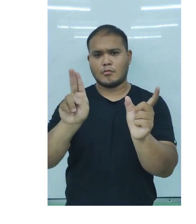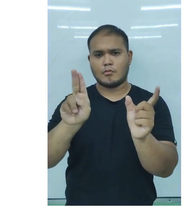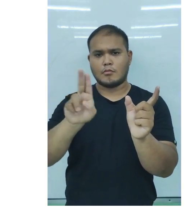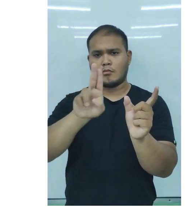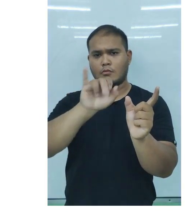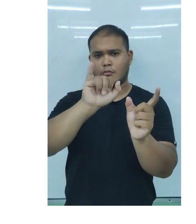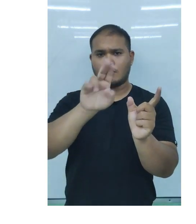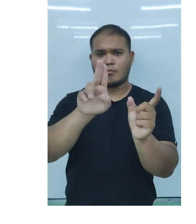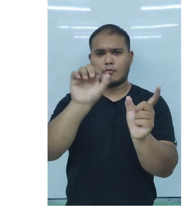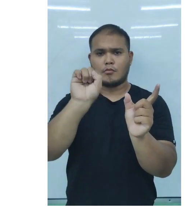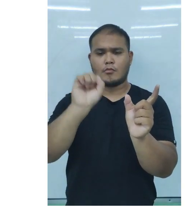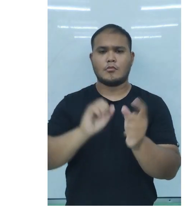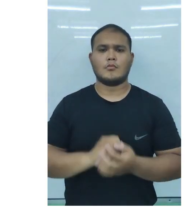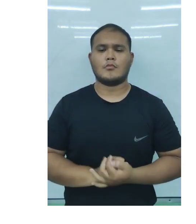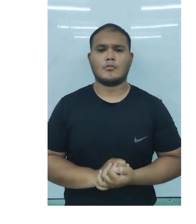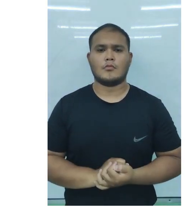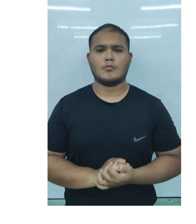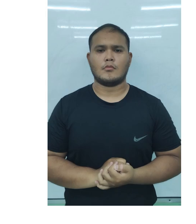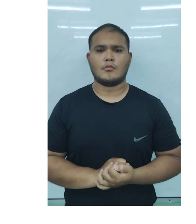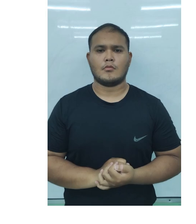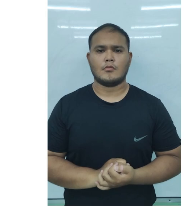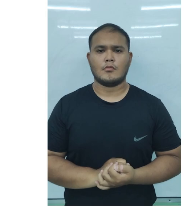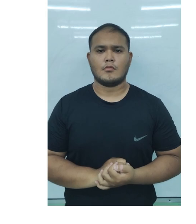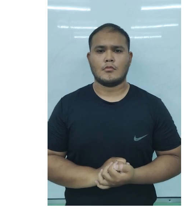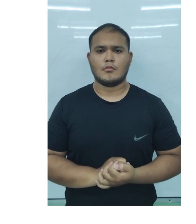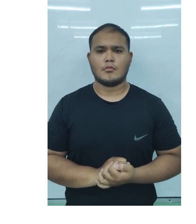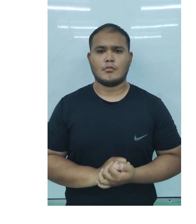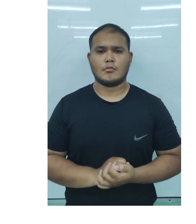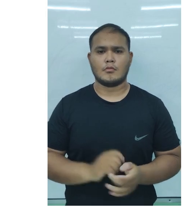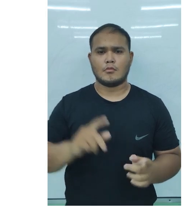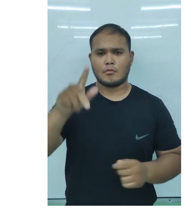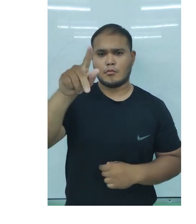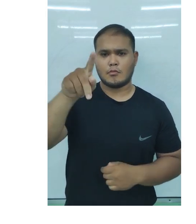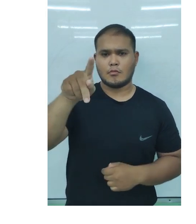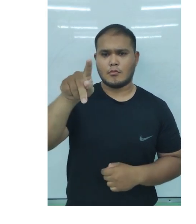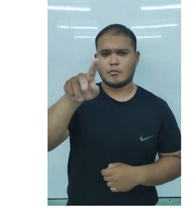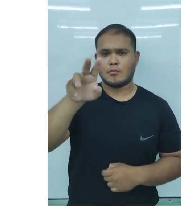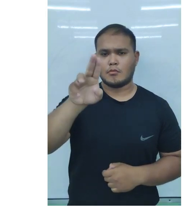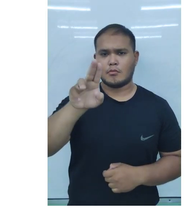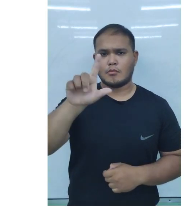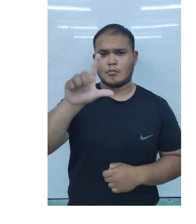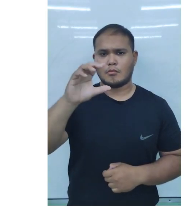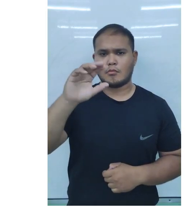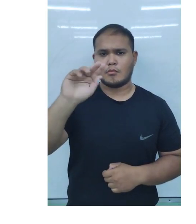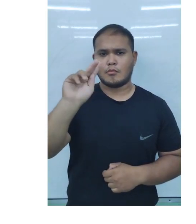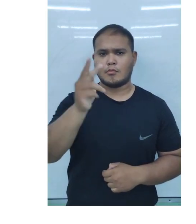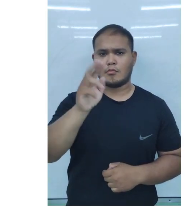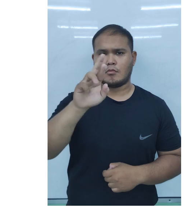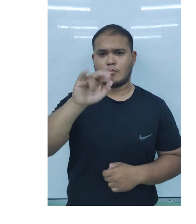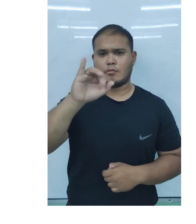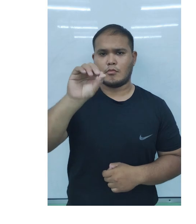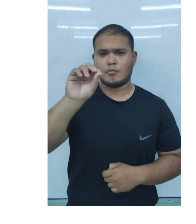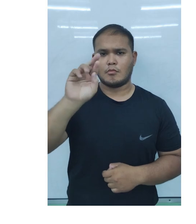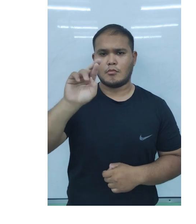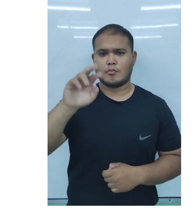Então, vira pulcrio, pulcrius, pulcrio, que seria